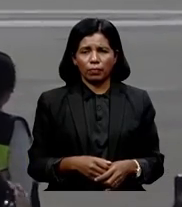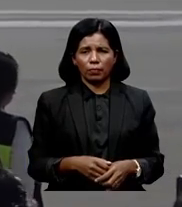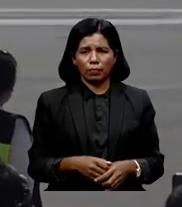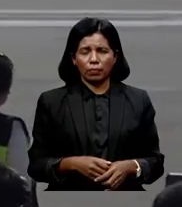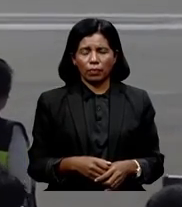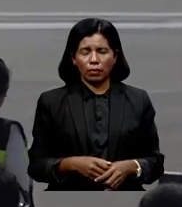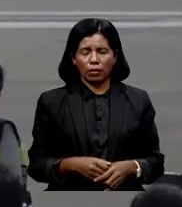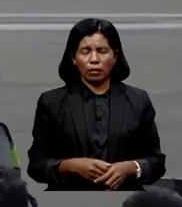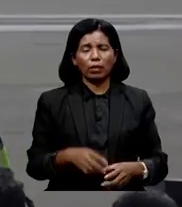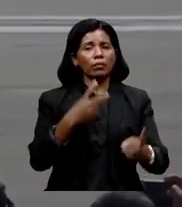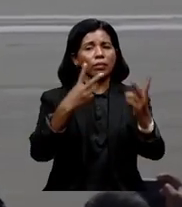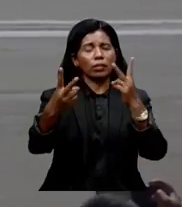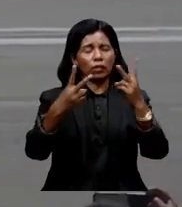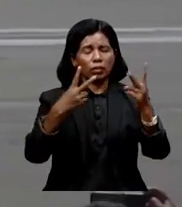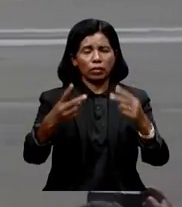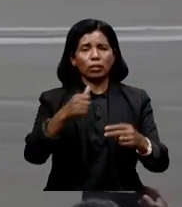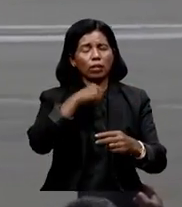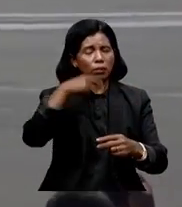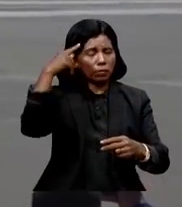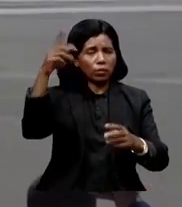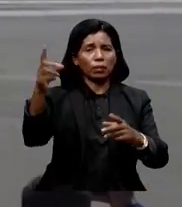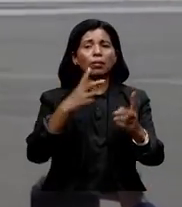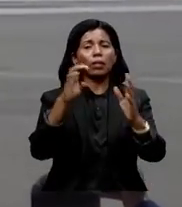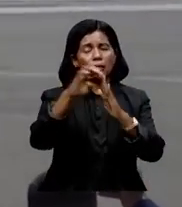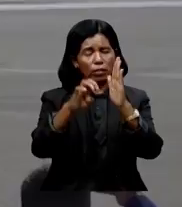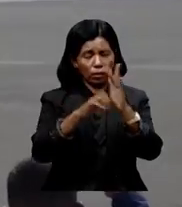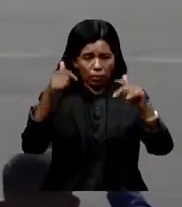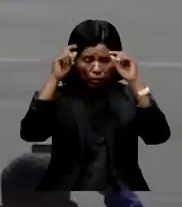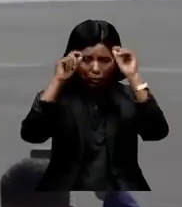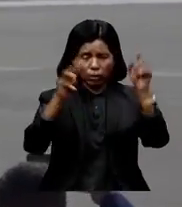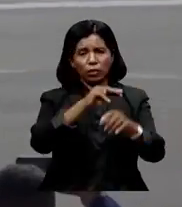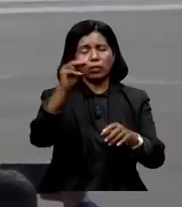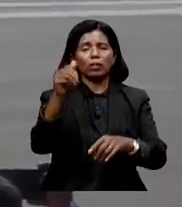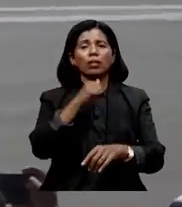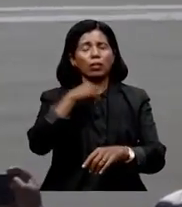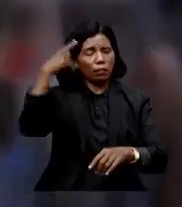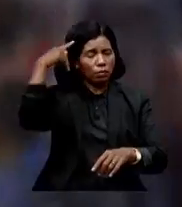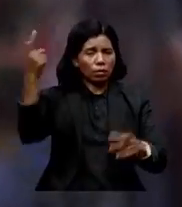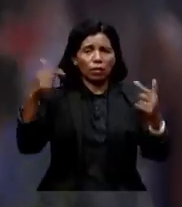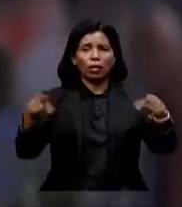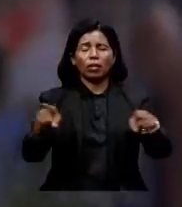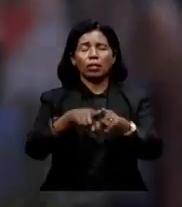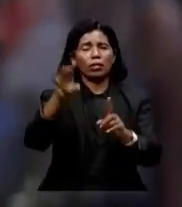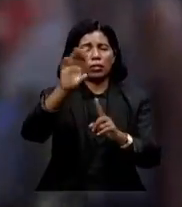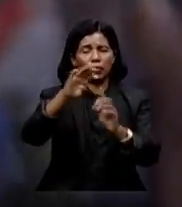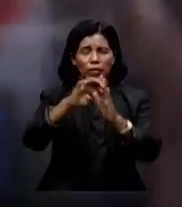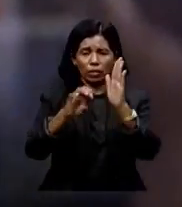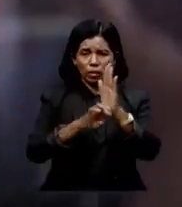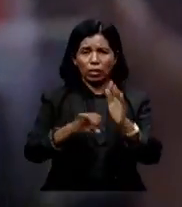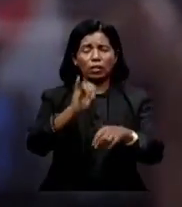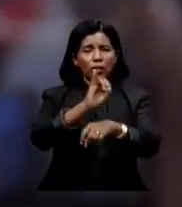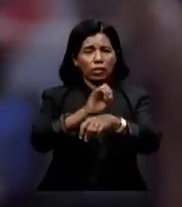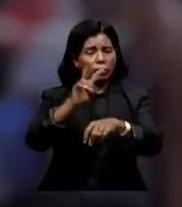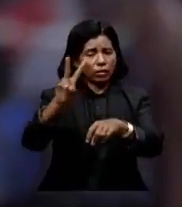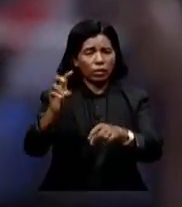E a âmbito visita apostólica no Estado de Timor-Leste, segunda né, amo Papa Francisco a nessa se festar o Vaticano, ao